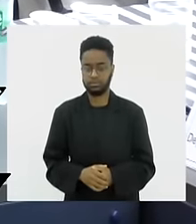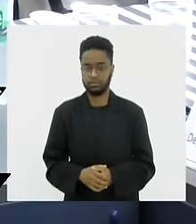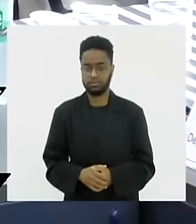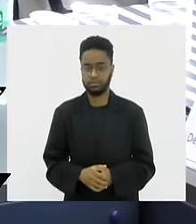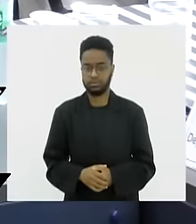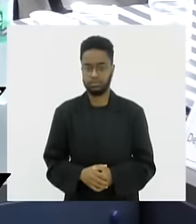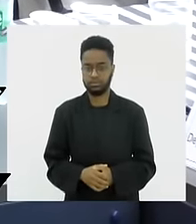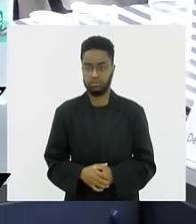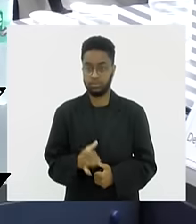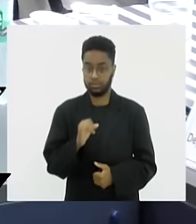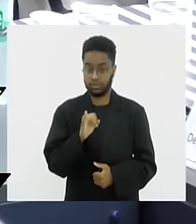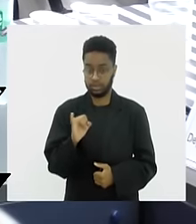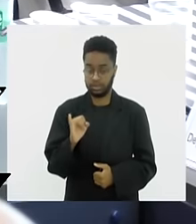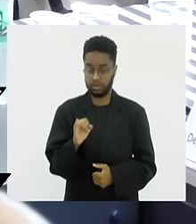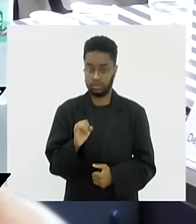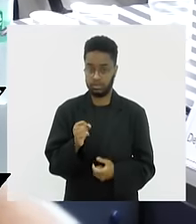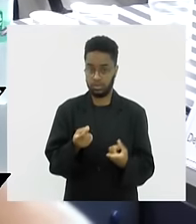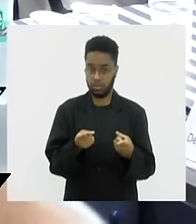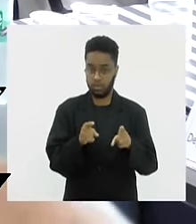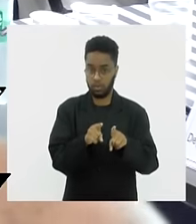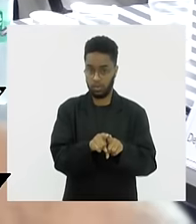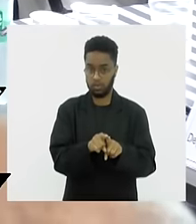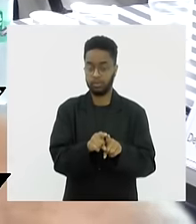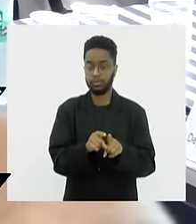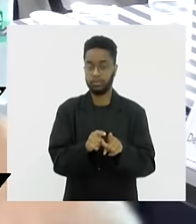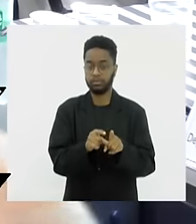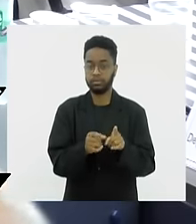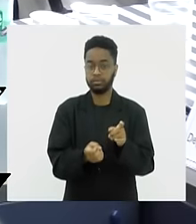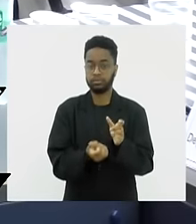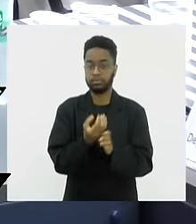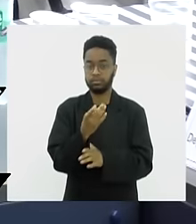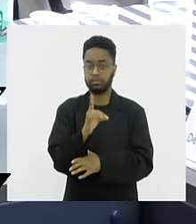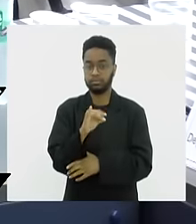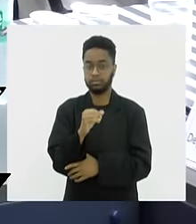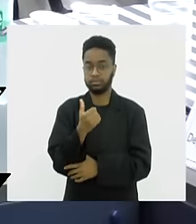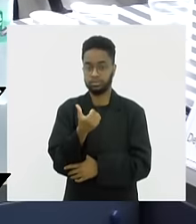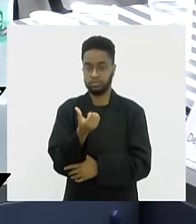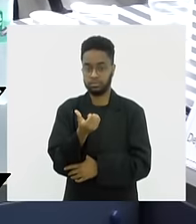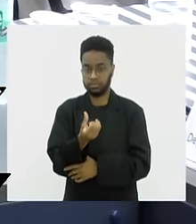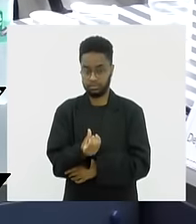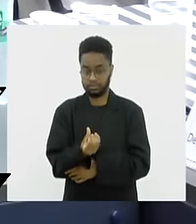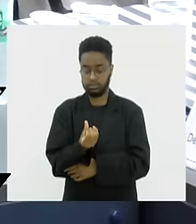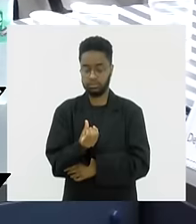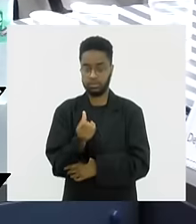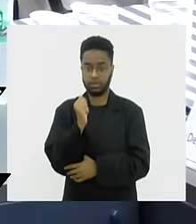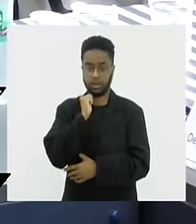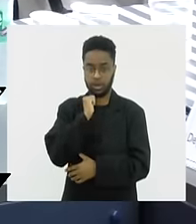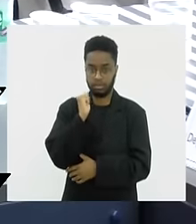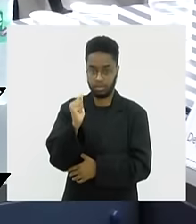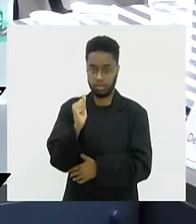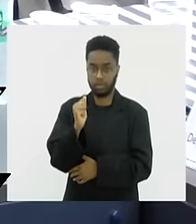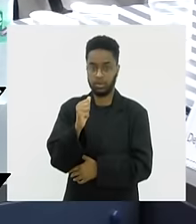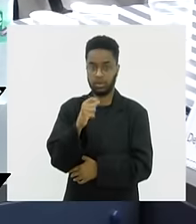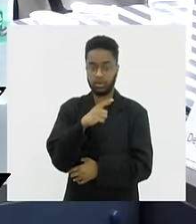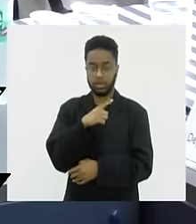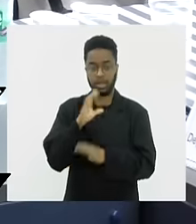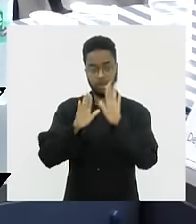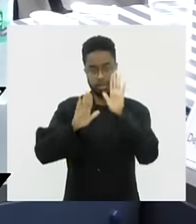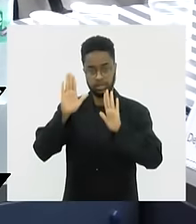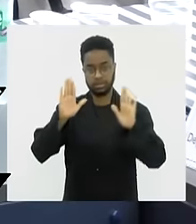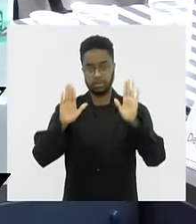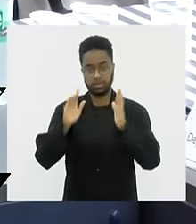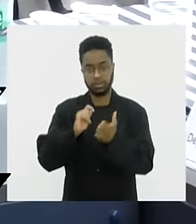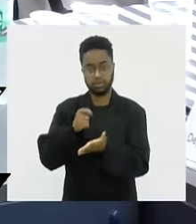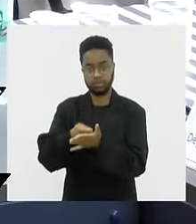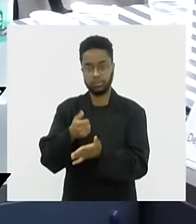Se o consórcio foi constituído dia 16/4 e ganhou essa licitação de